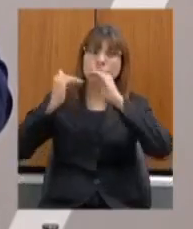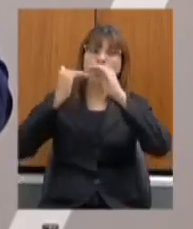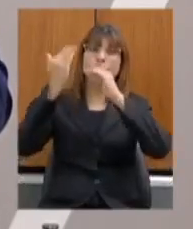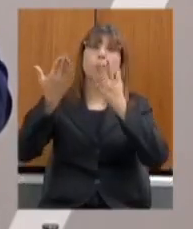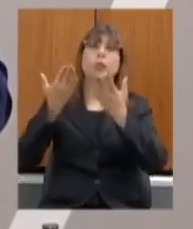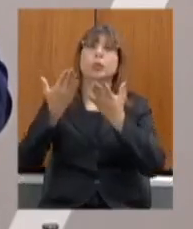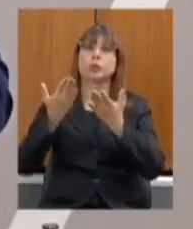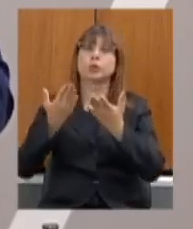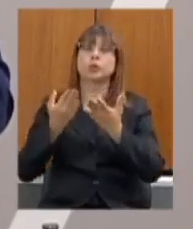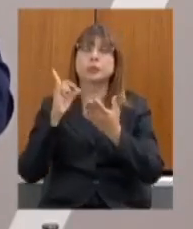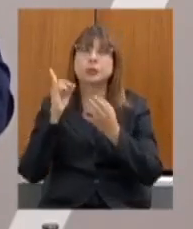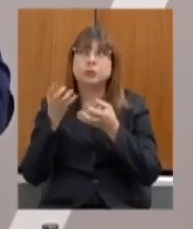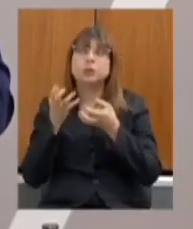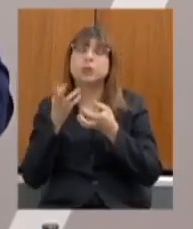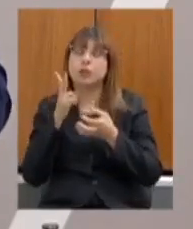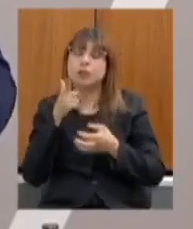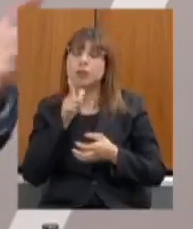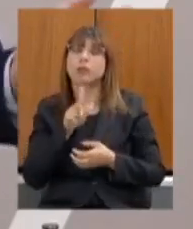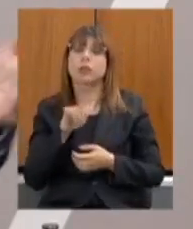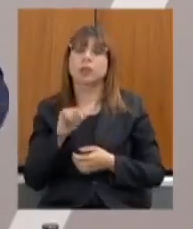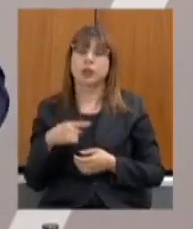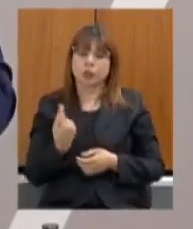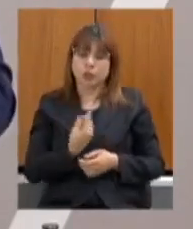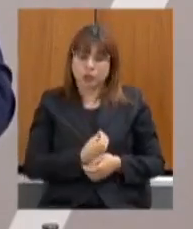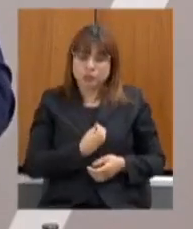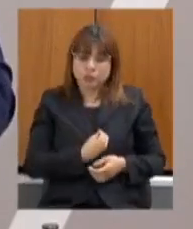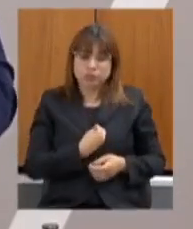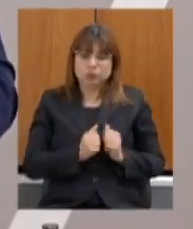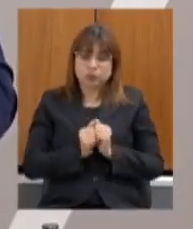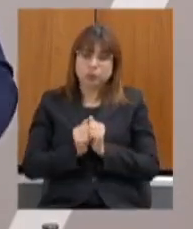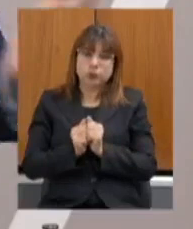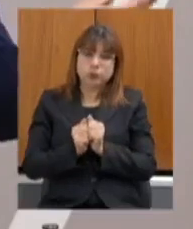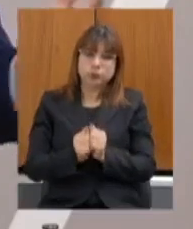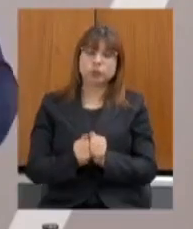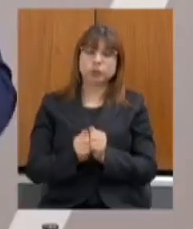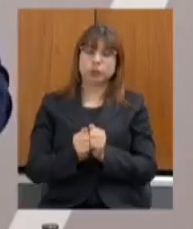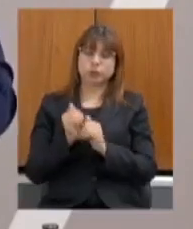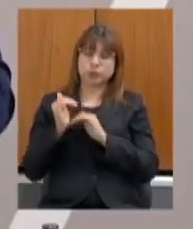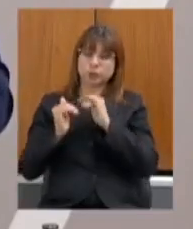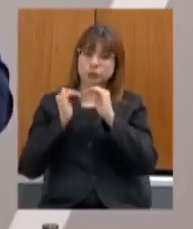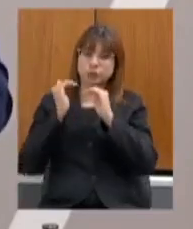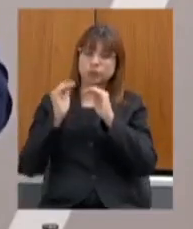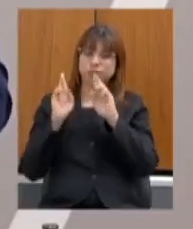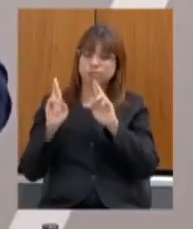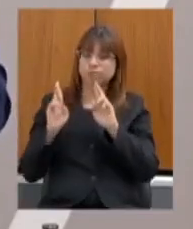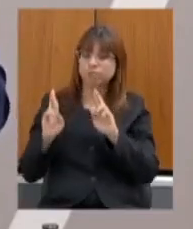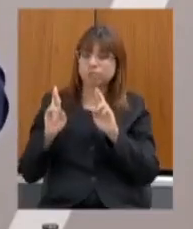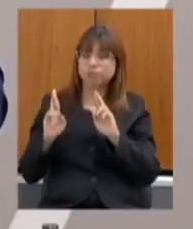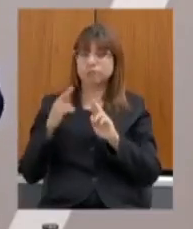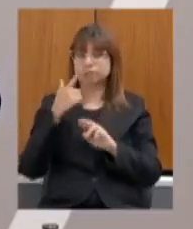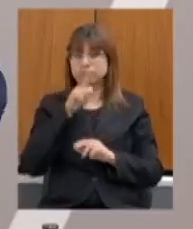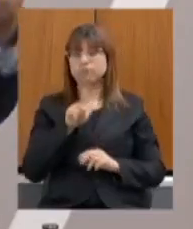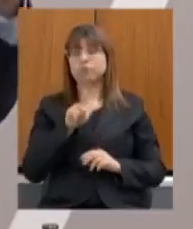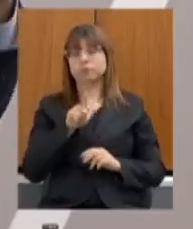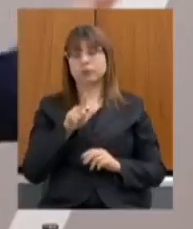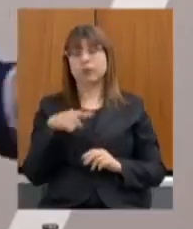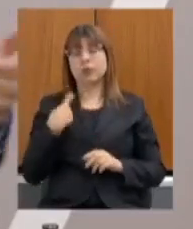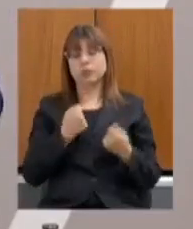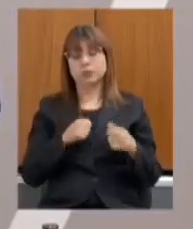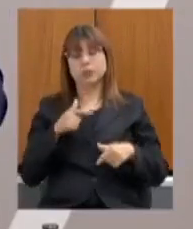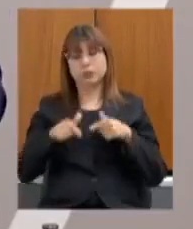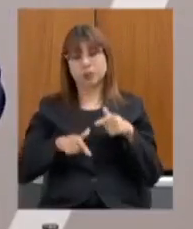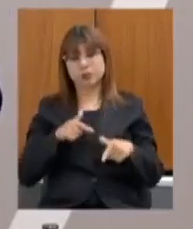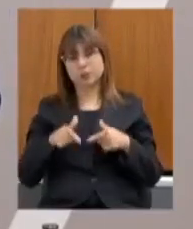como tripulantes, como pessoas que torcem para que isso dê certo, nós precisamos trabalhar